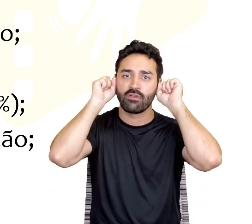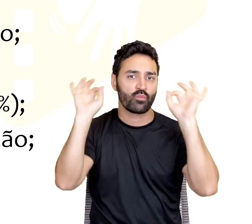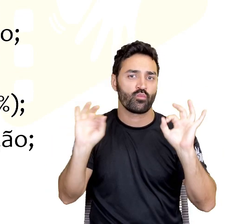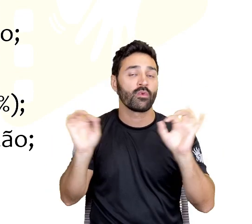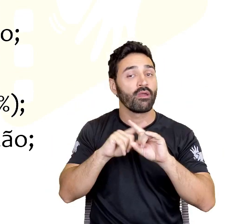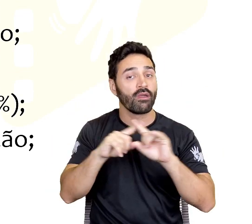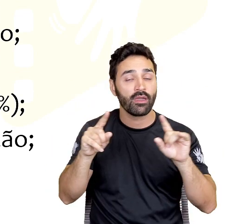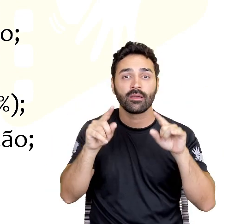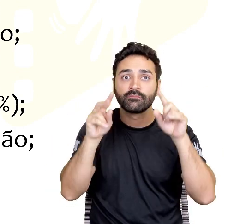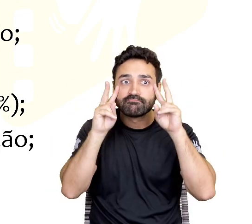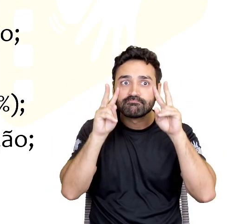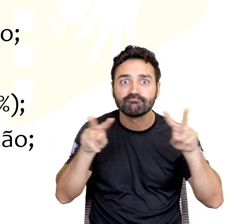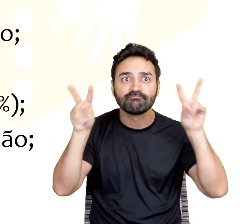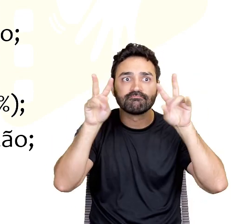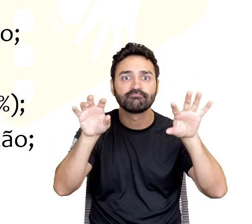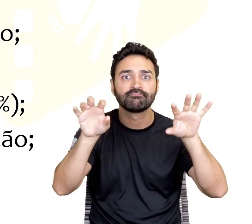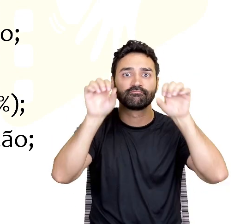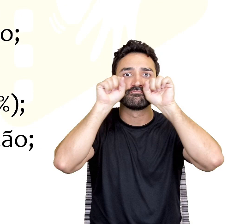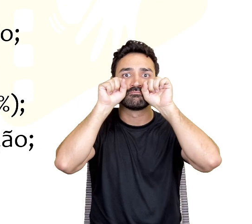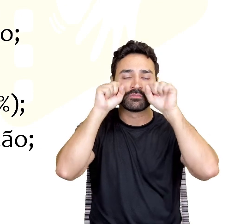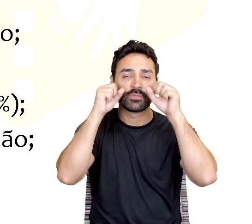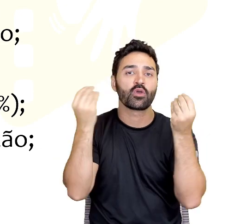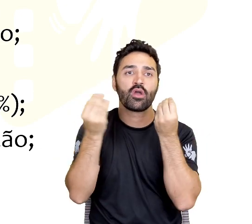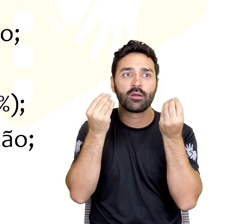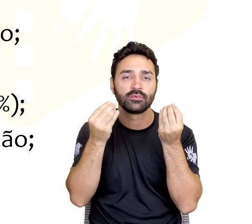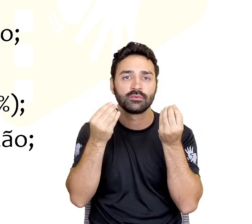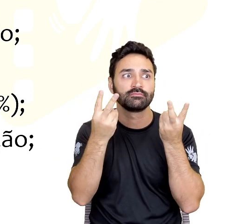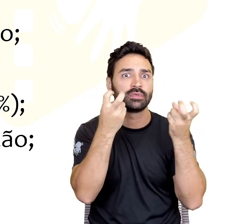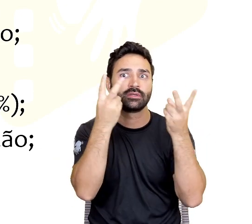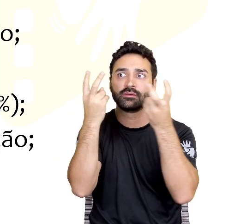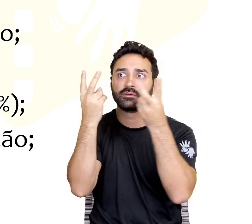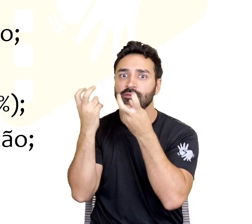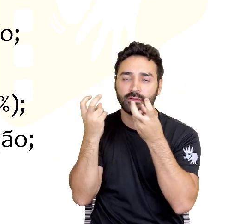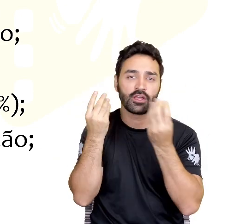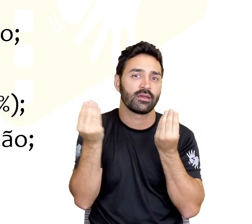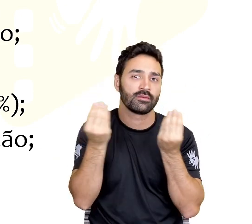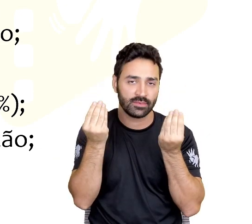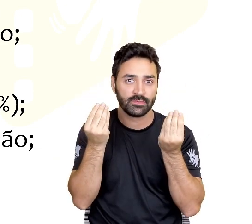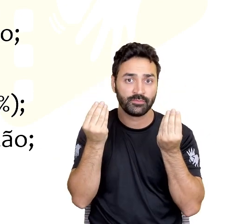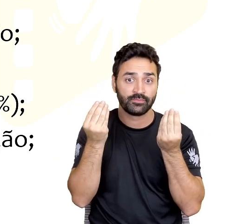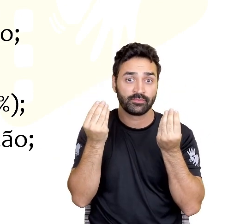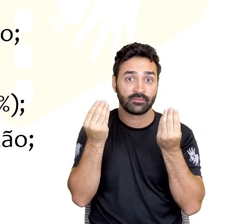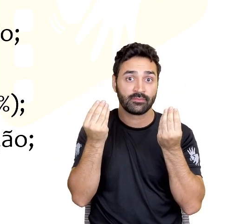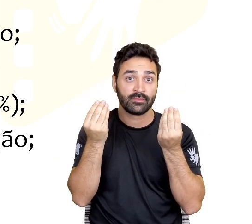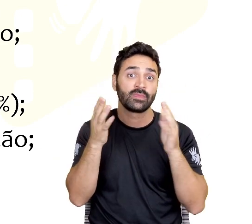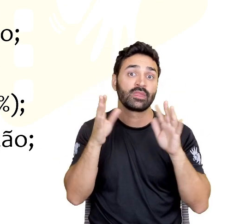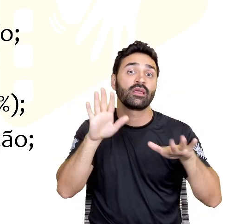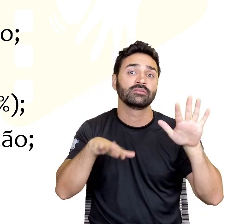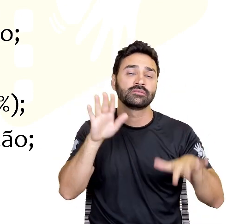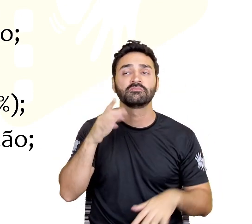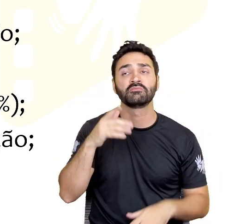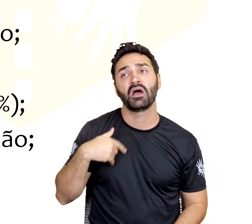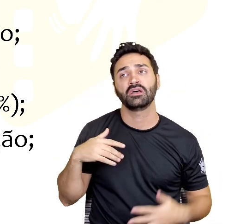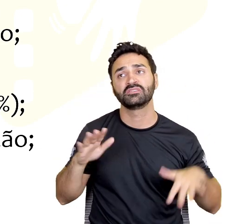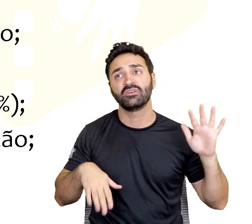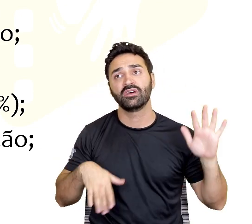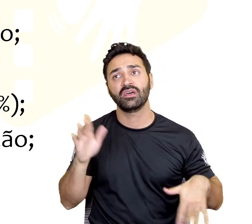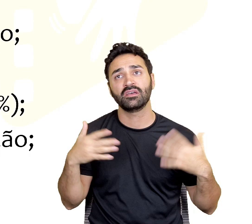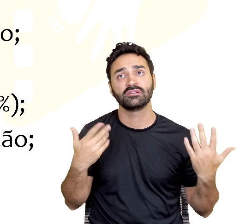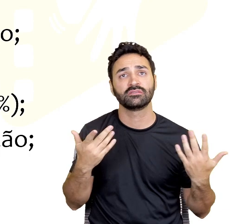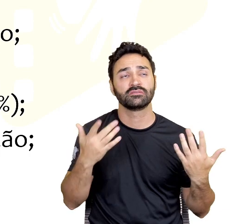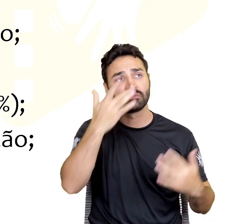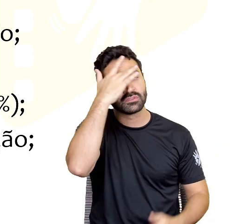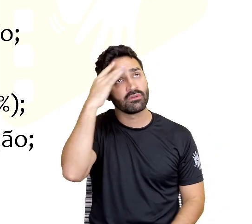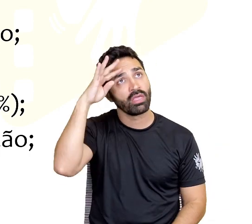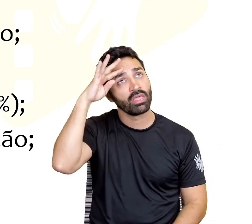como que a gente vai fazer isso, porque pra gente é muito simples. Por mais que eu não esteja prestando atenção em algo, eu ouço alguma coisa,